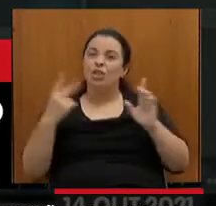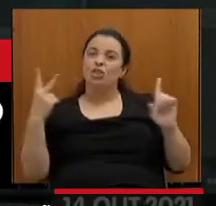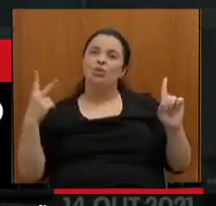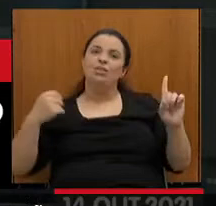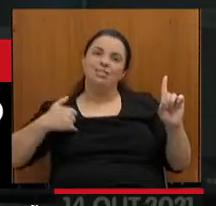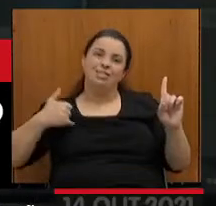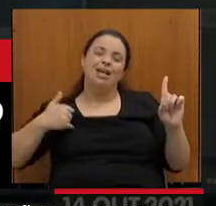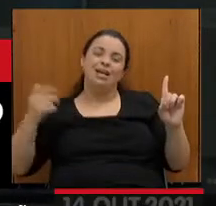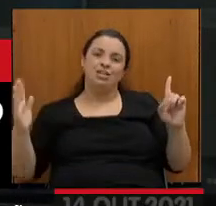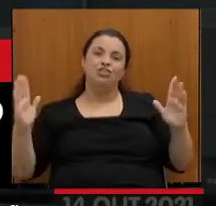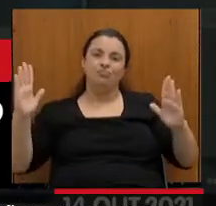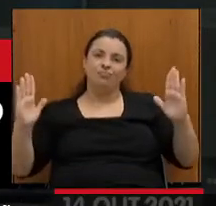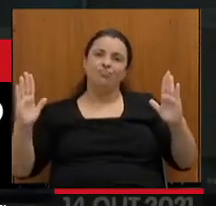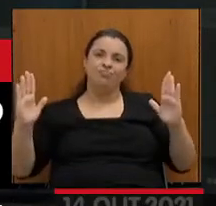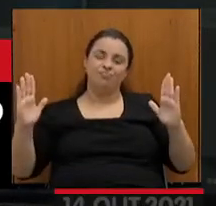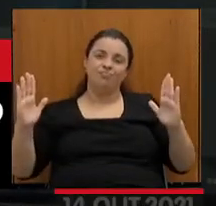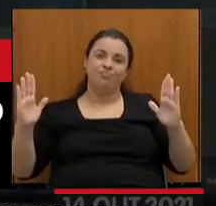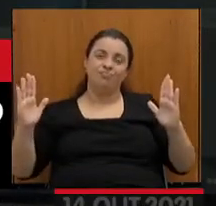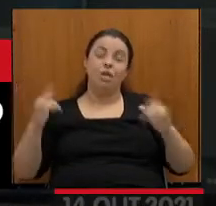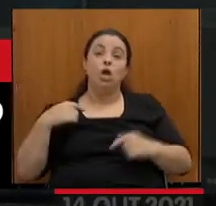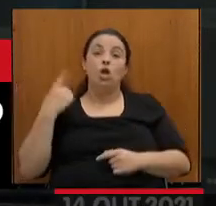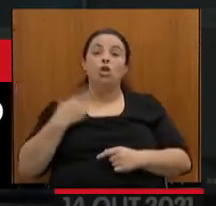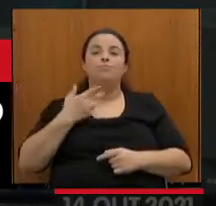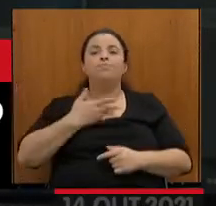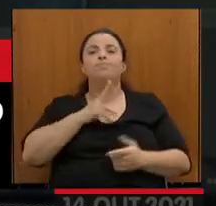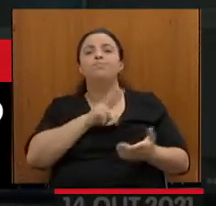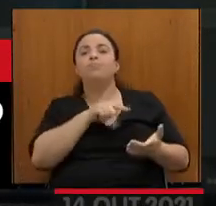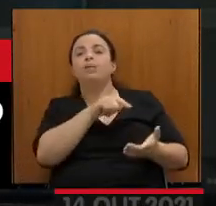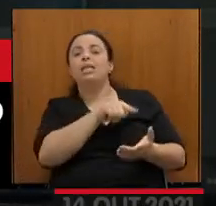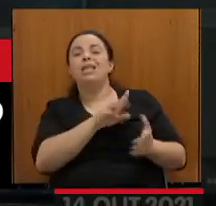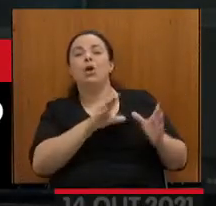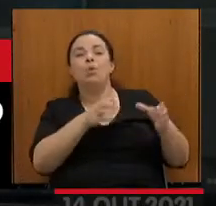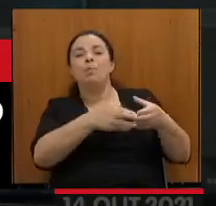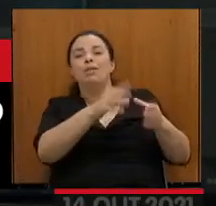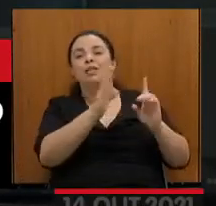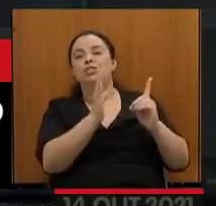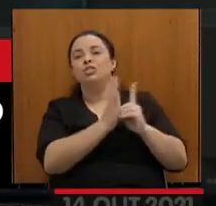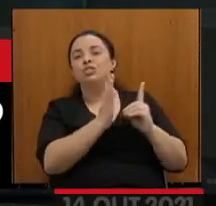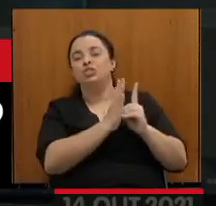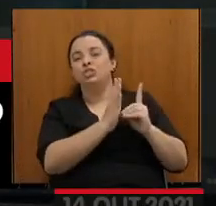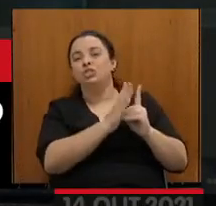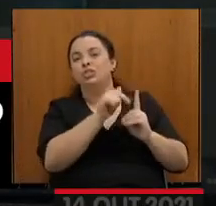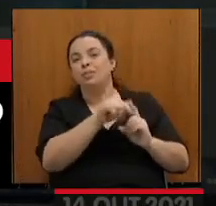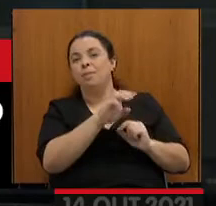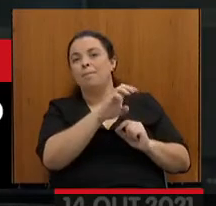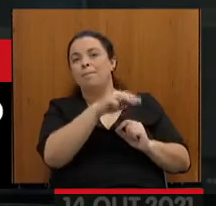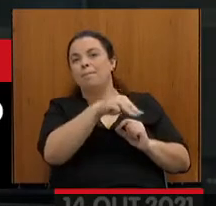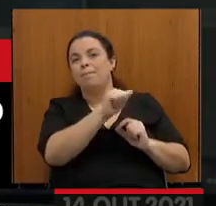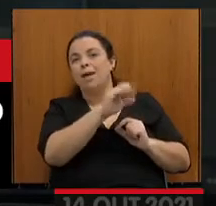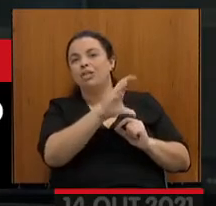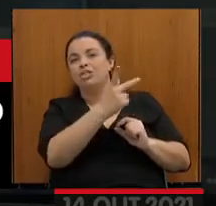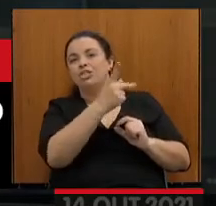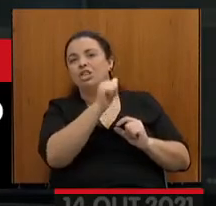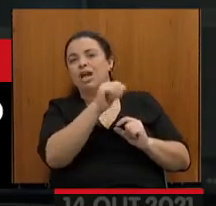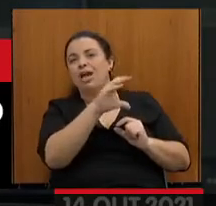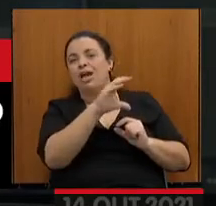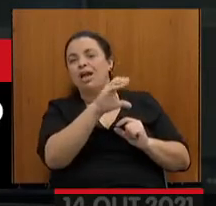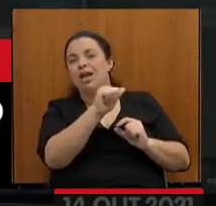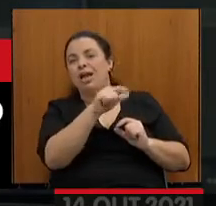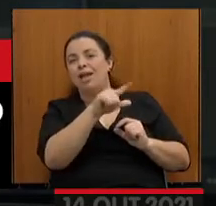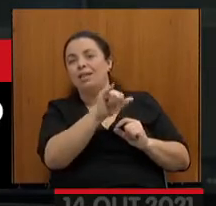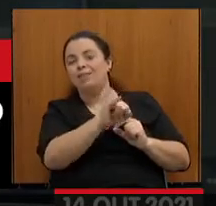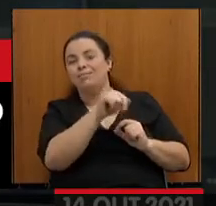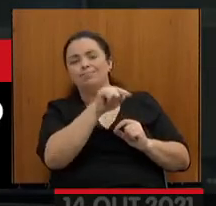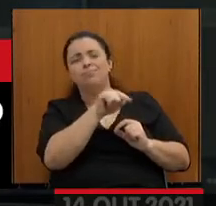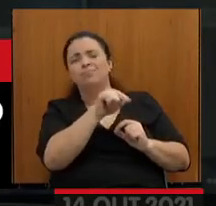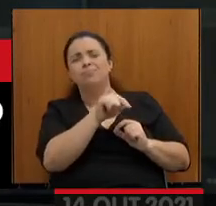de Teoflotone na semana passada. Qual que é o maior problema? O maior problema é a segurança alimentar.